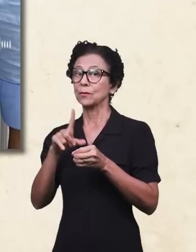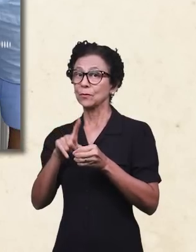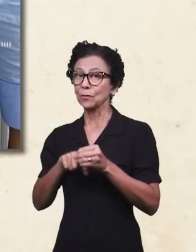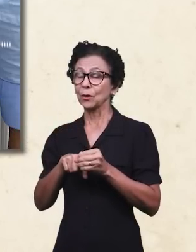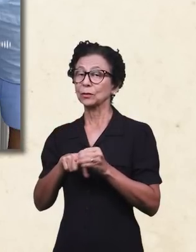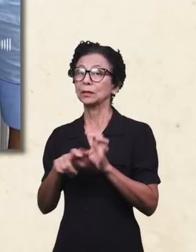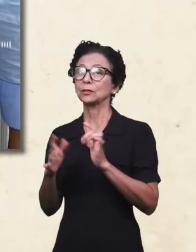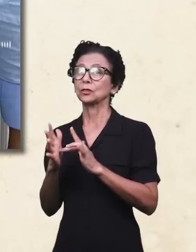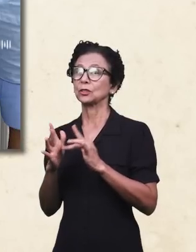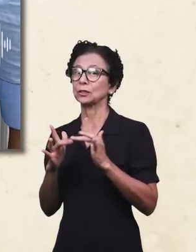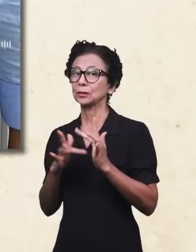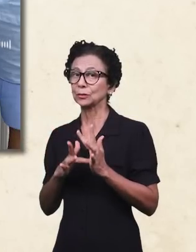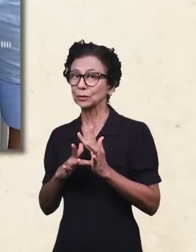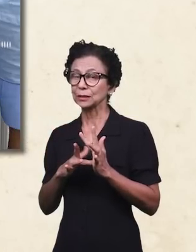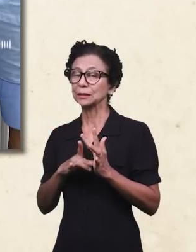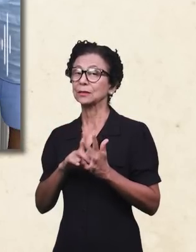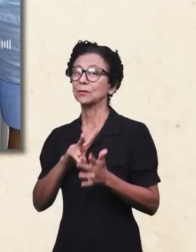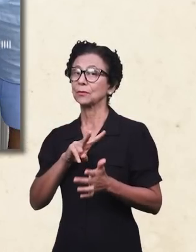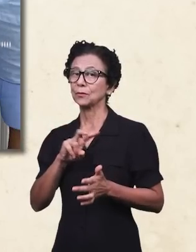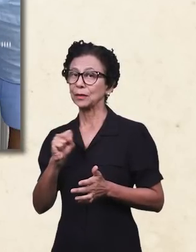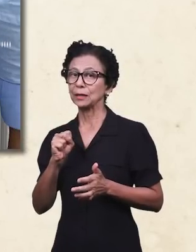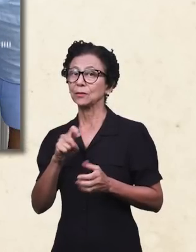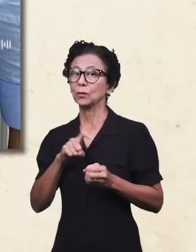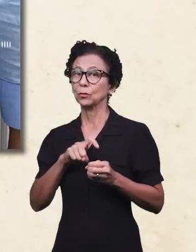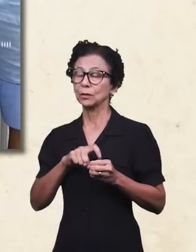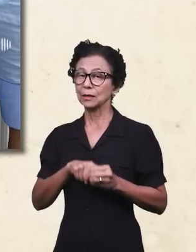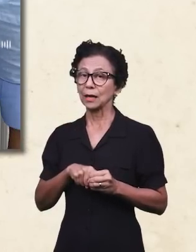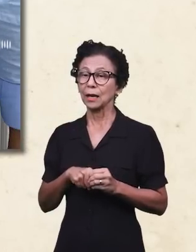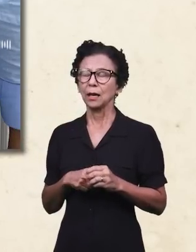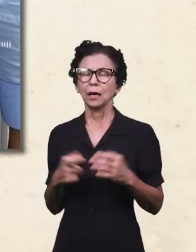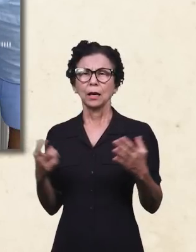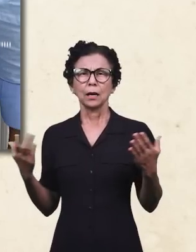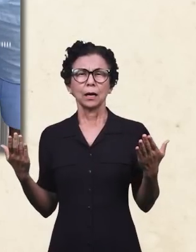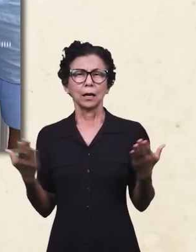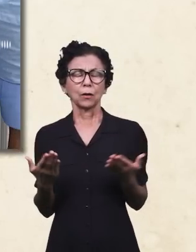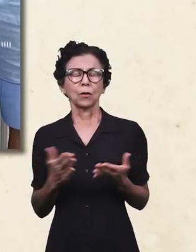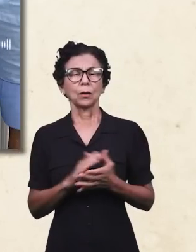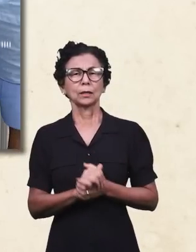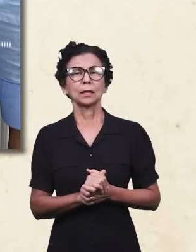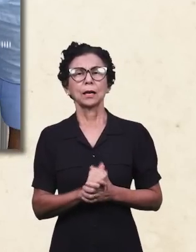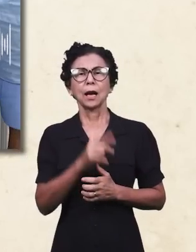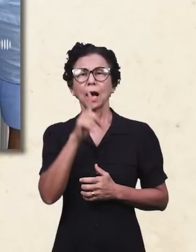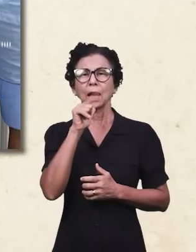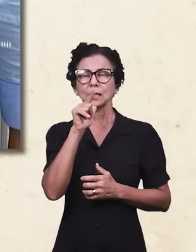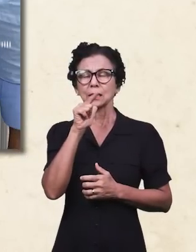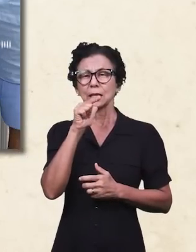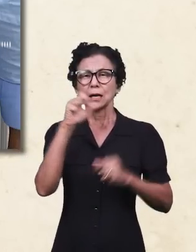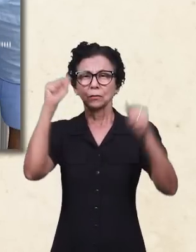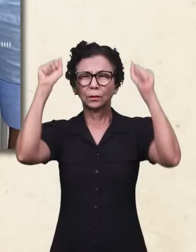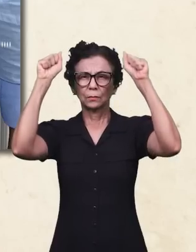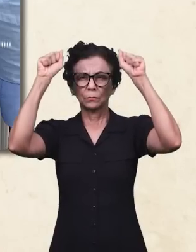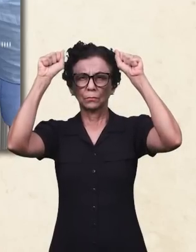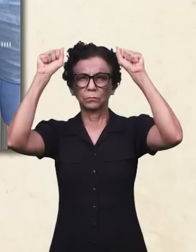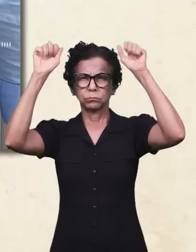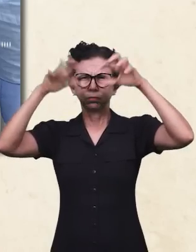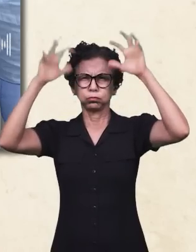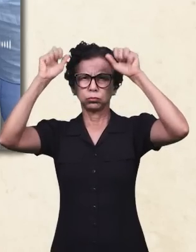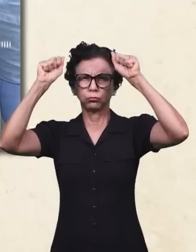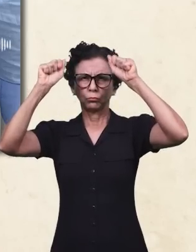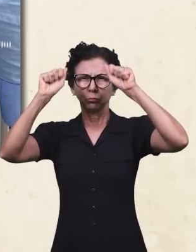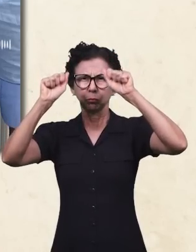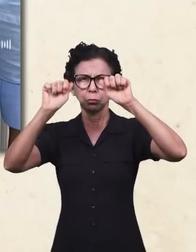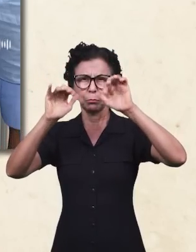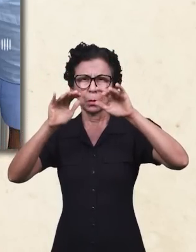dores. Agora, as águas começaram a baixar e estamos iniciando uma nova etapa de